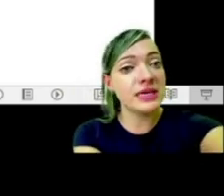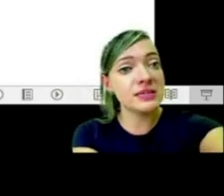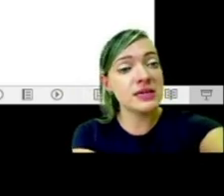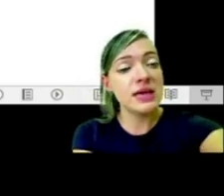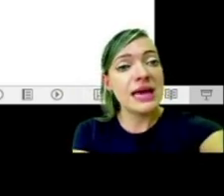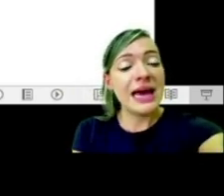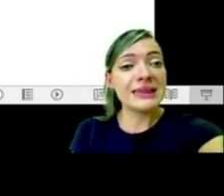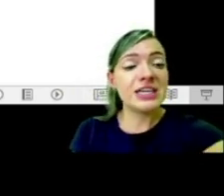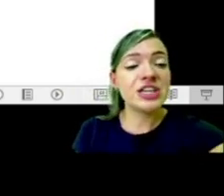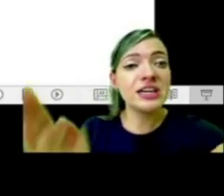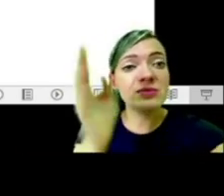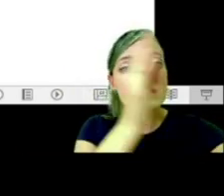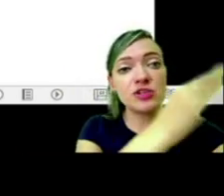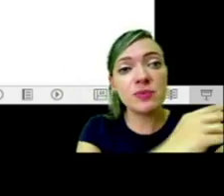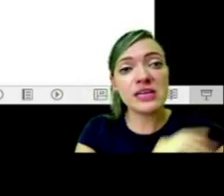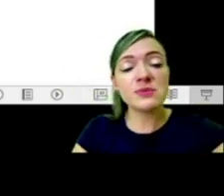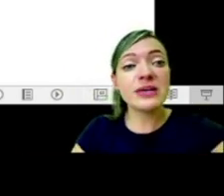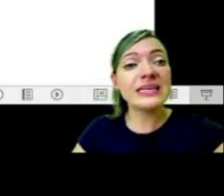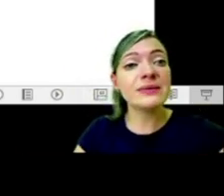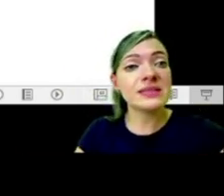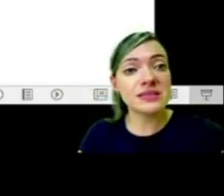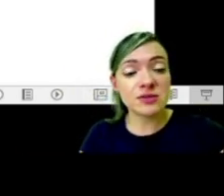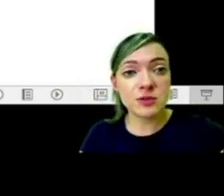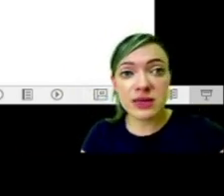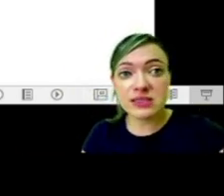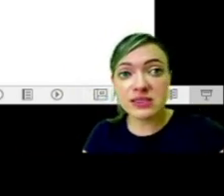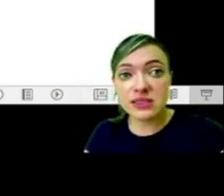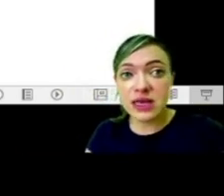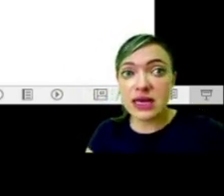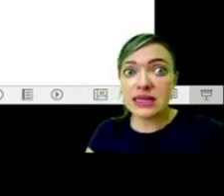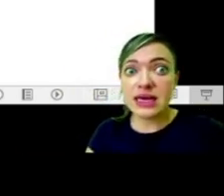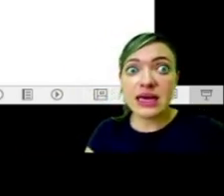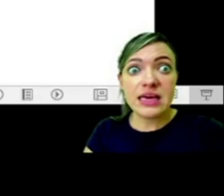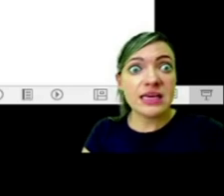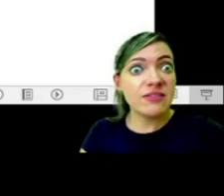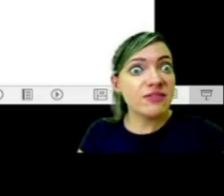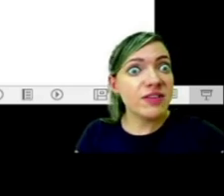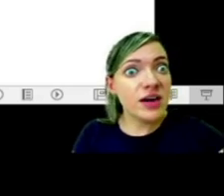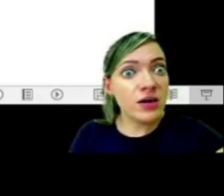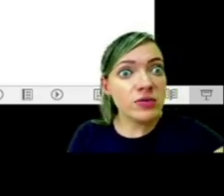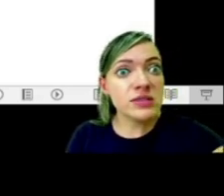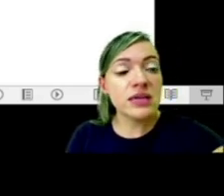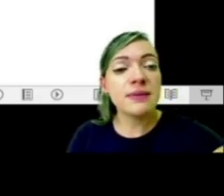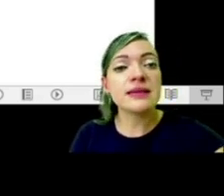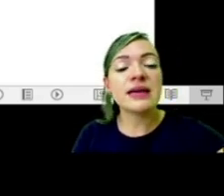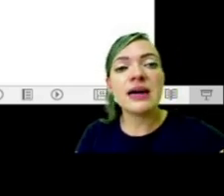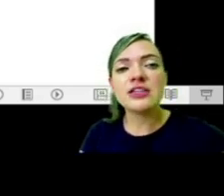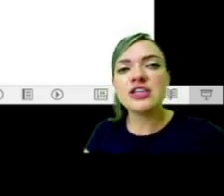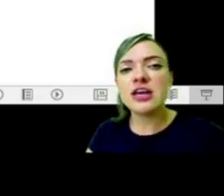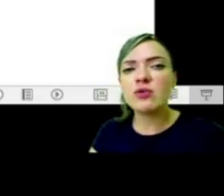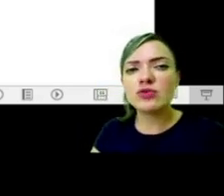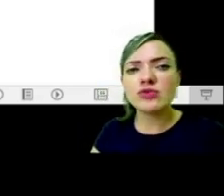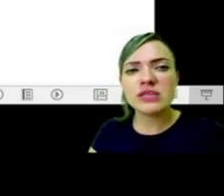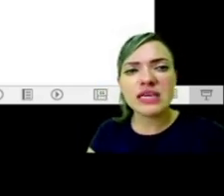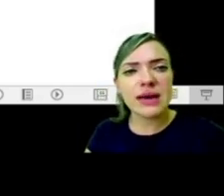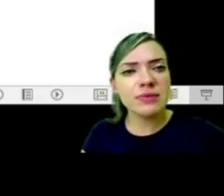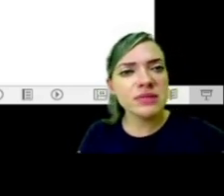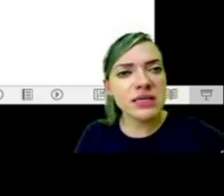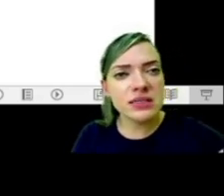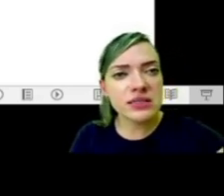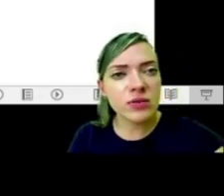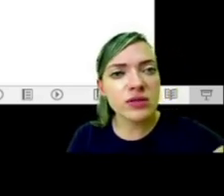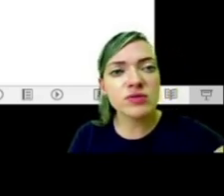resistentes, pioneiras, até chegar no estágio máximo clímax, que são espécies, né, que vão se alimentar de recursos